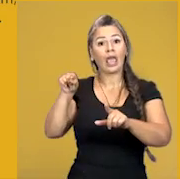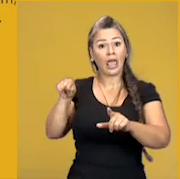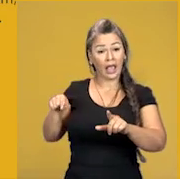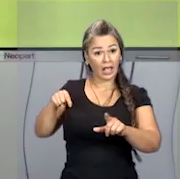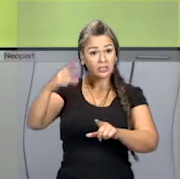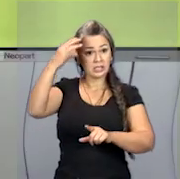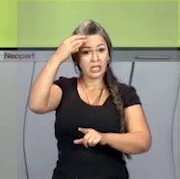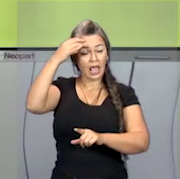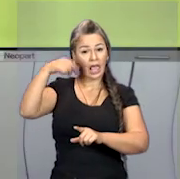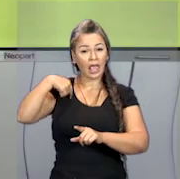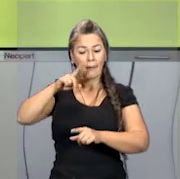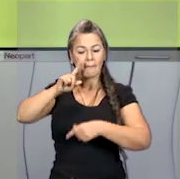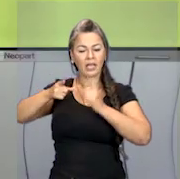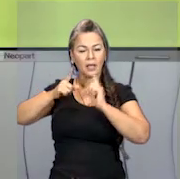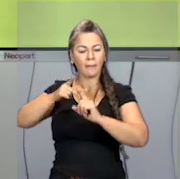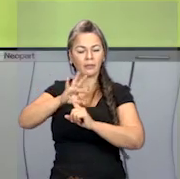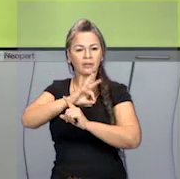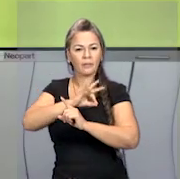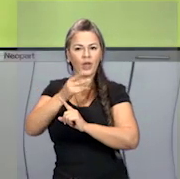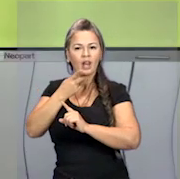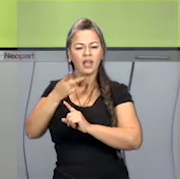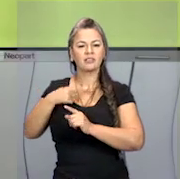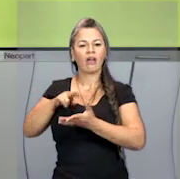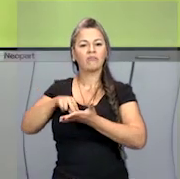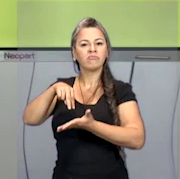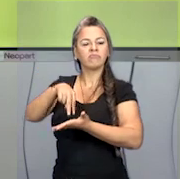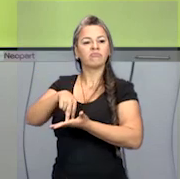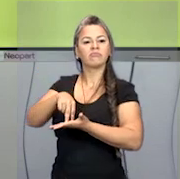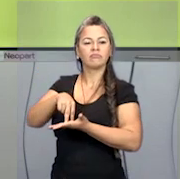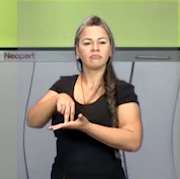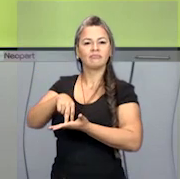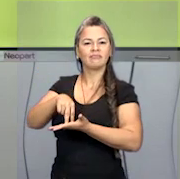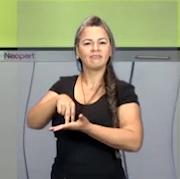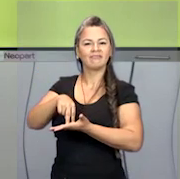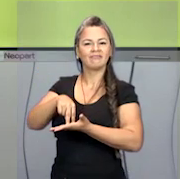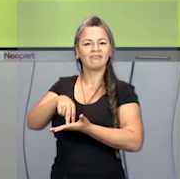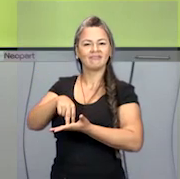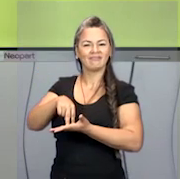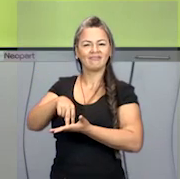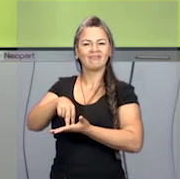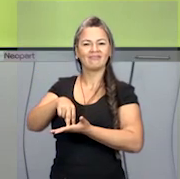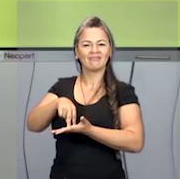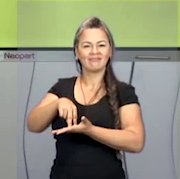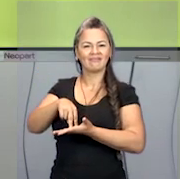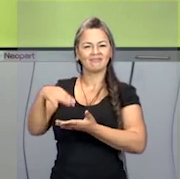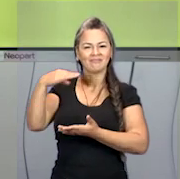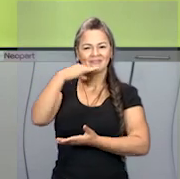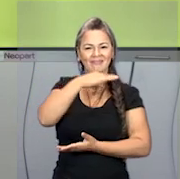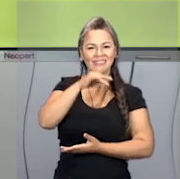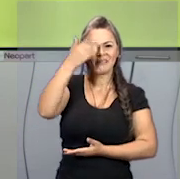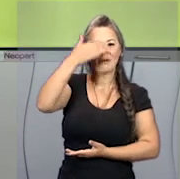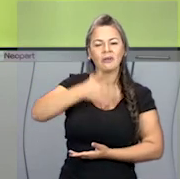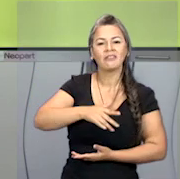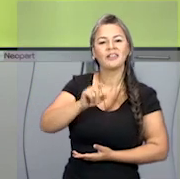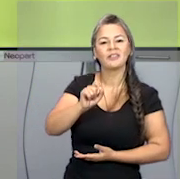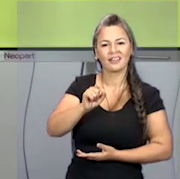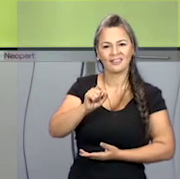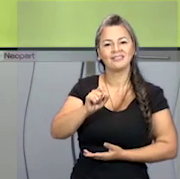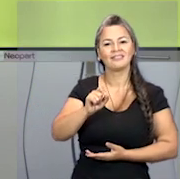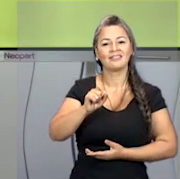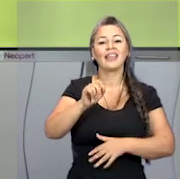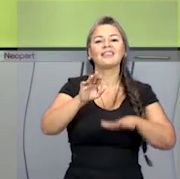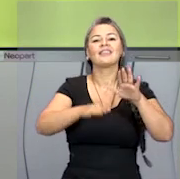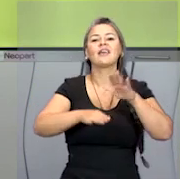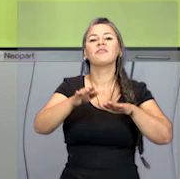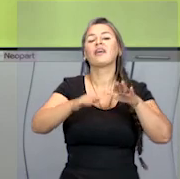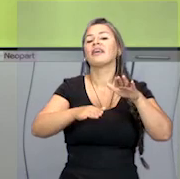mostrar que, devido ao poder econômico que muitas pessoas têm, seja no poder administrativo, eles